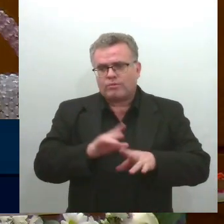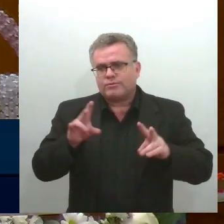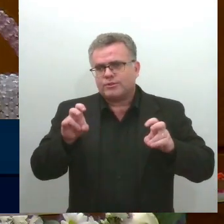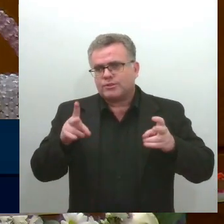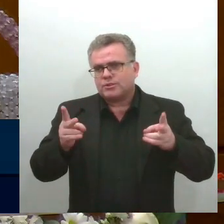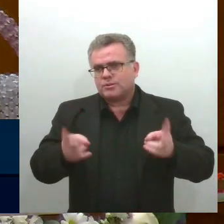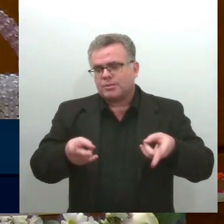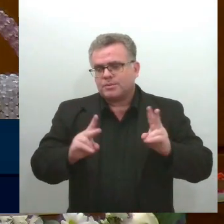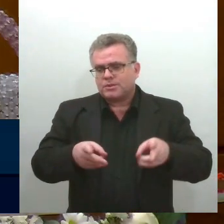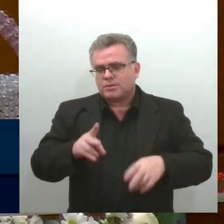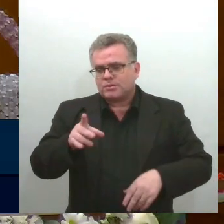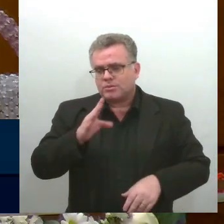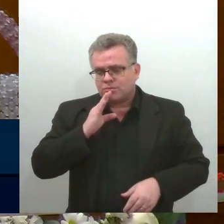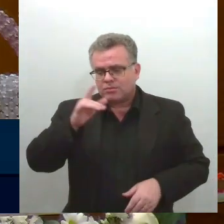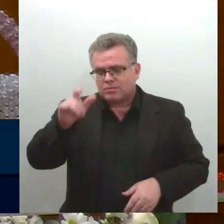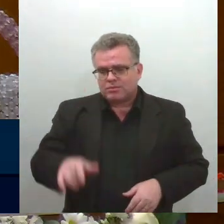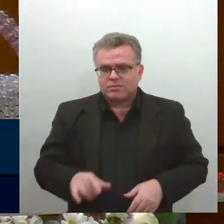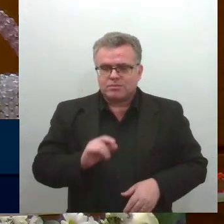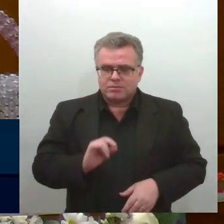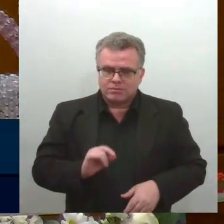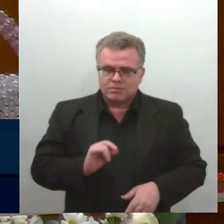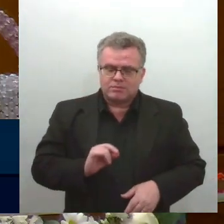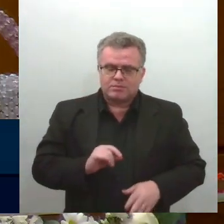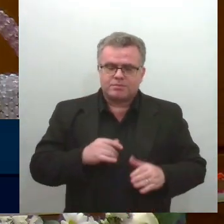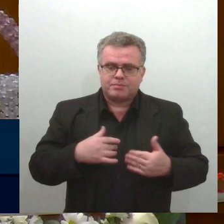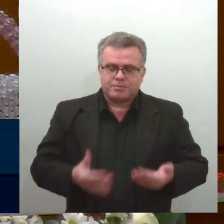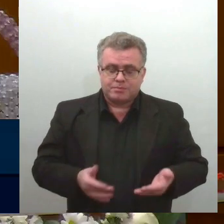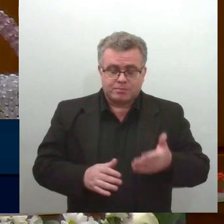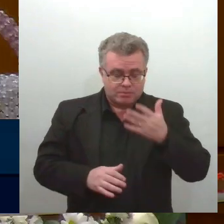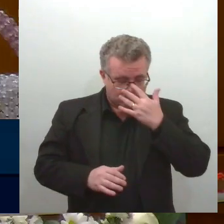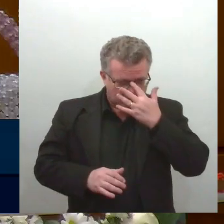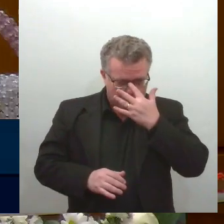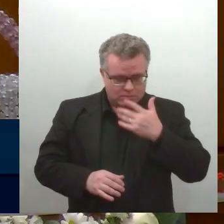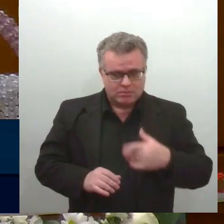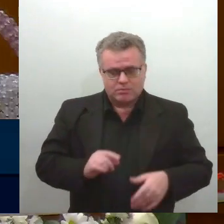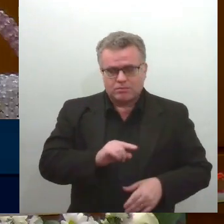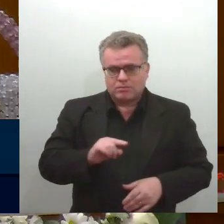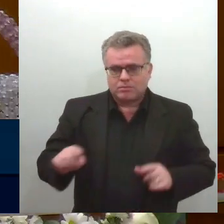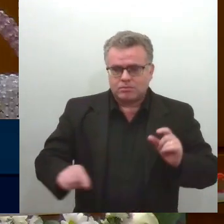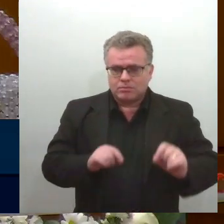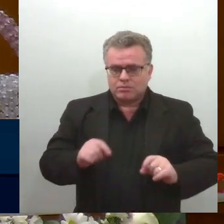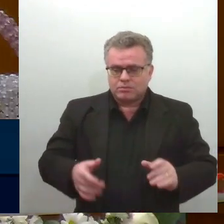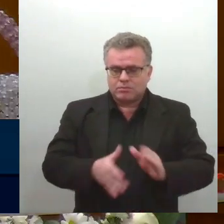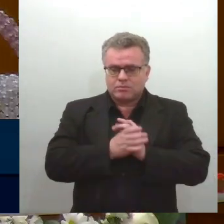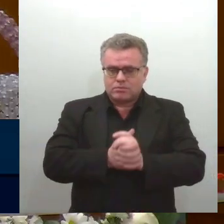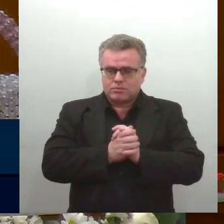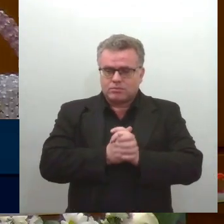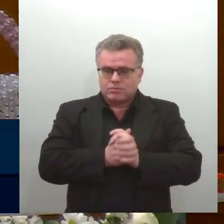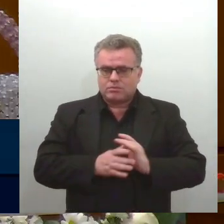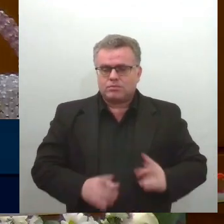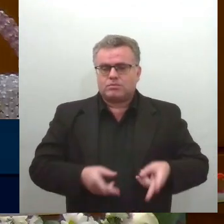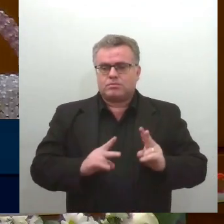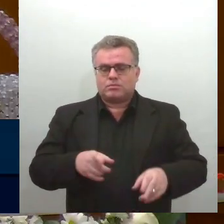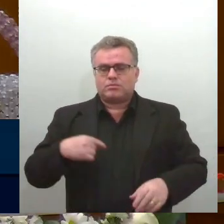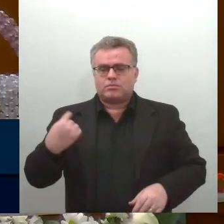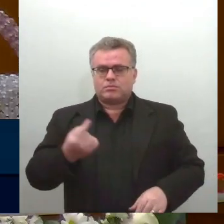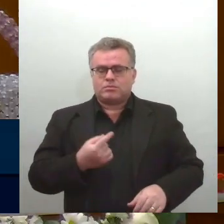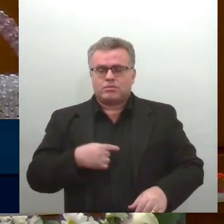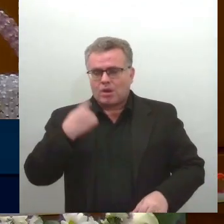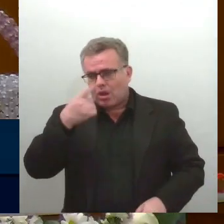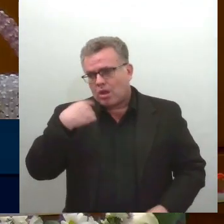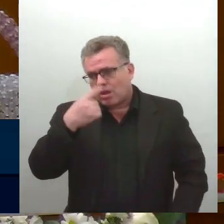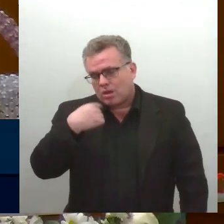parlamento, e muitos, né, de vocês homenageados, ficaríamos por horas e, por que não dizer, turnos